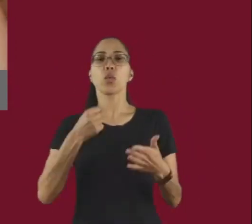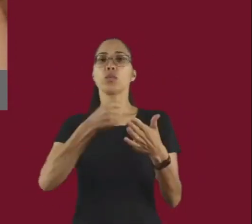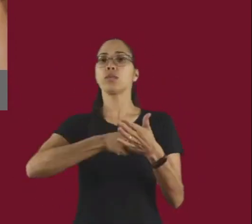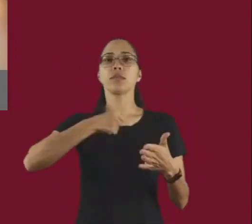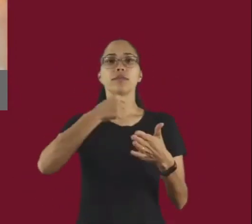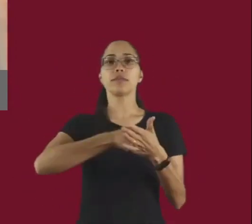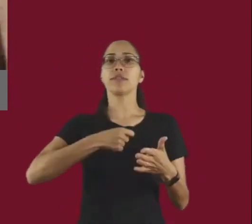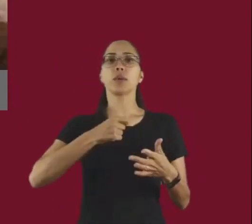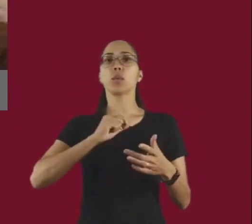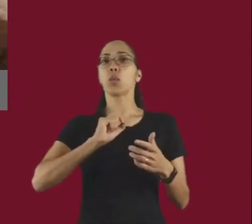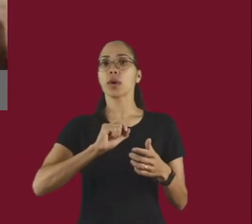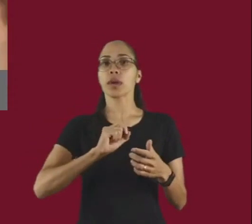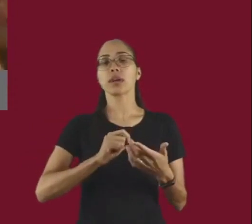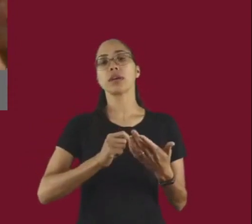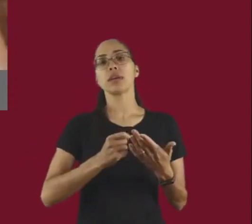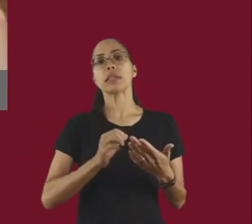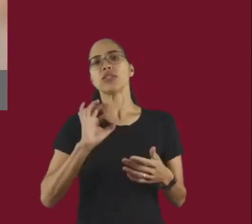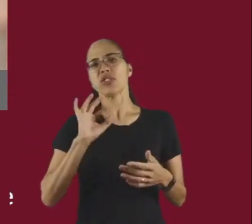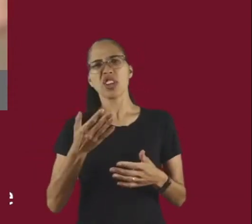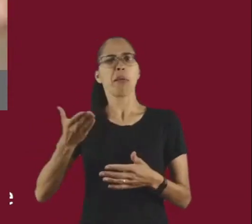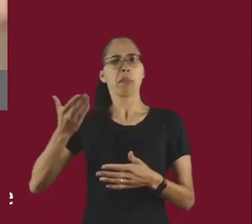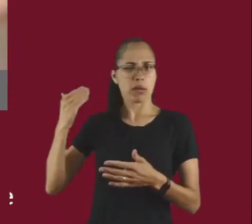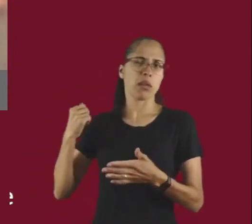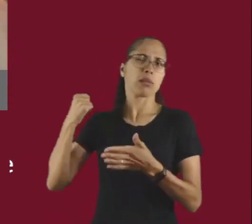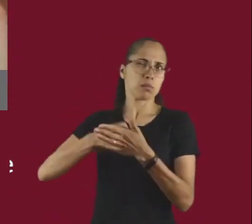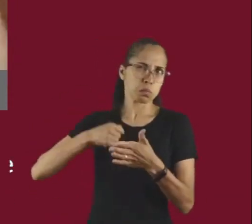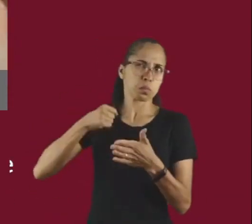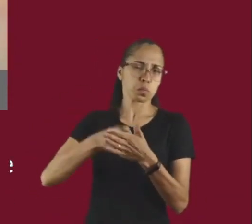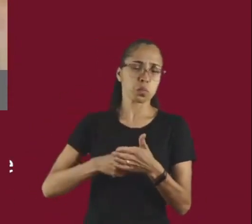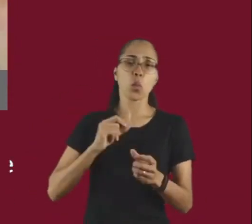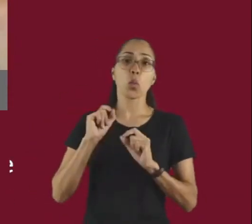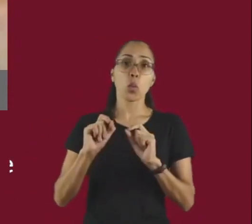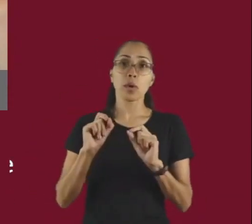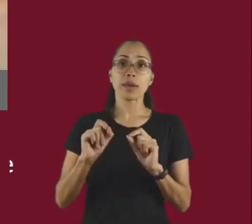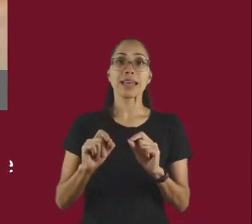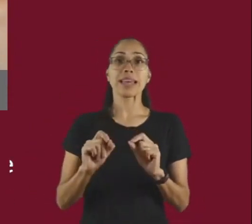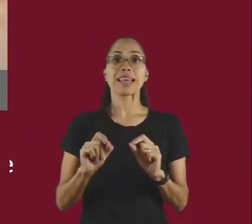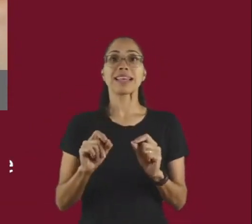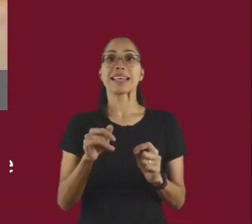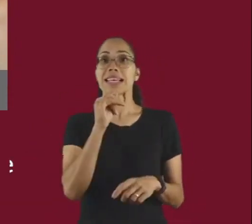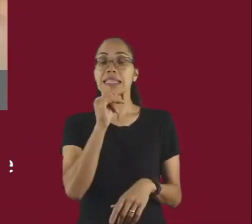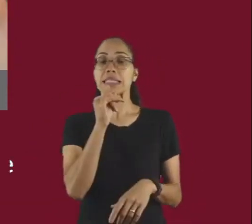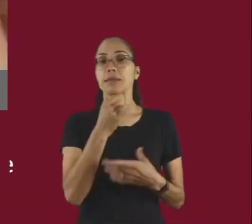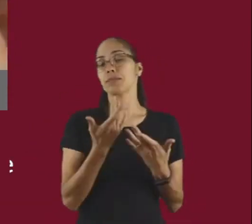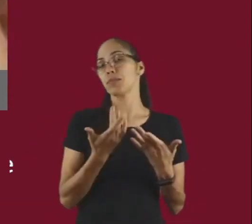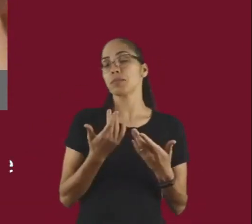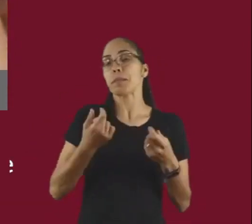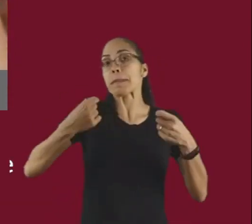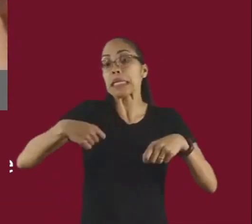a gente defende e defendia já naquele tempo que, para que a gente tenha alguma chance,